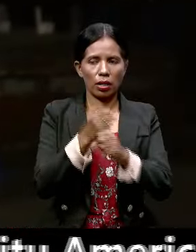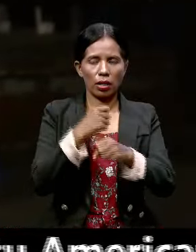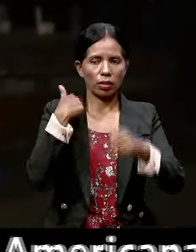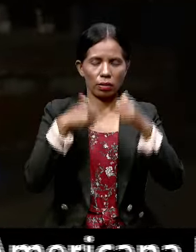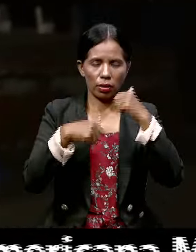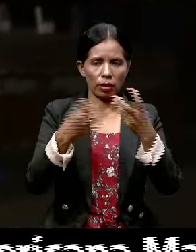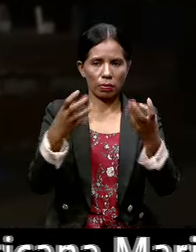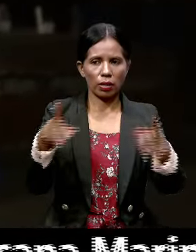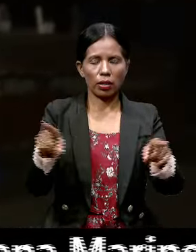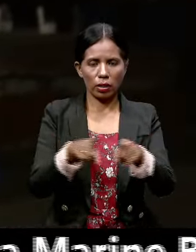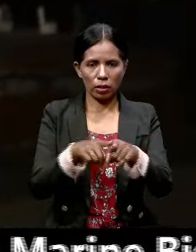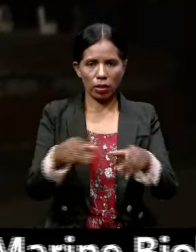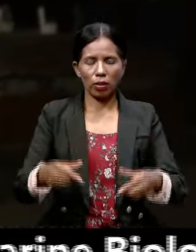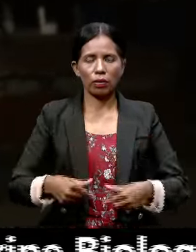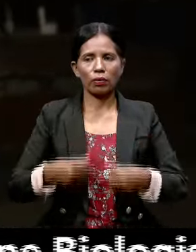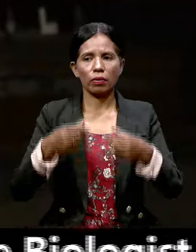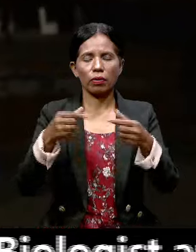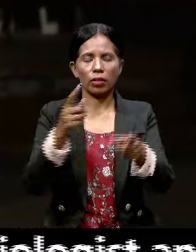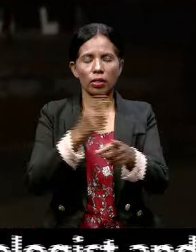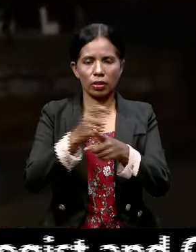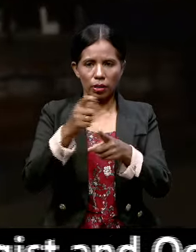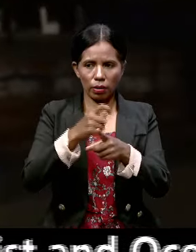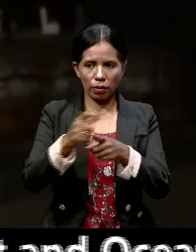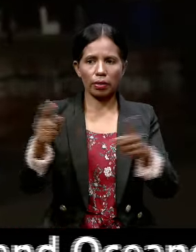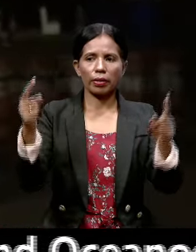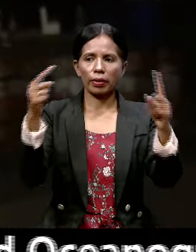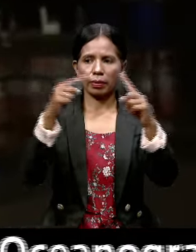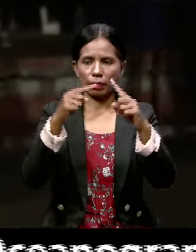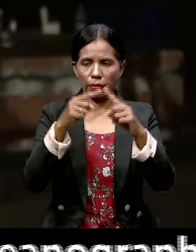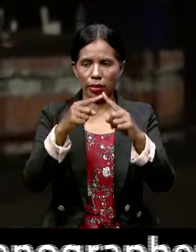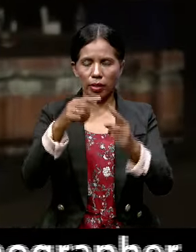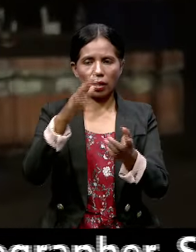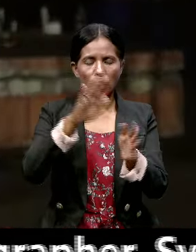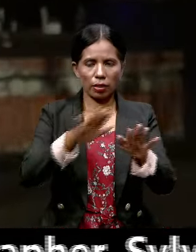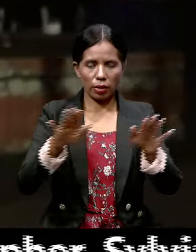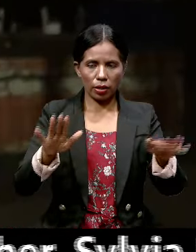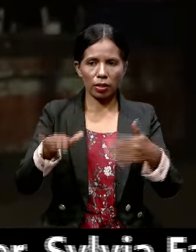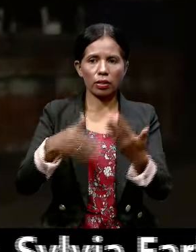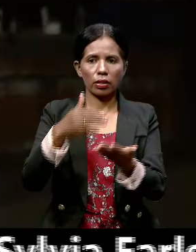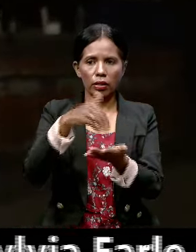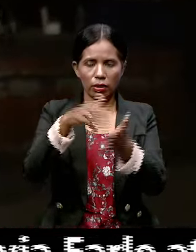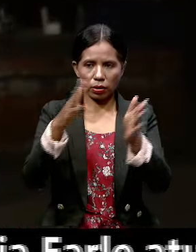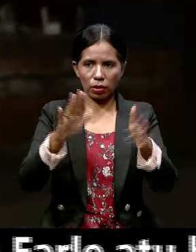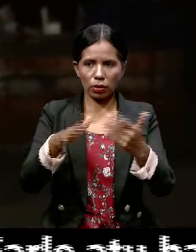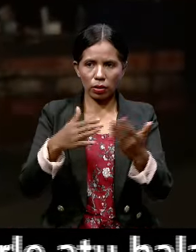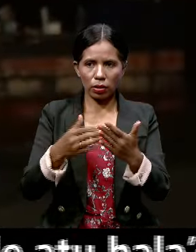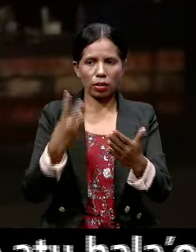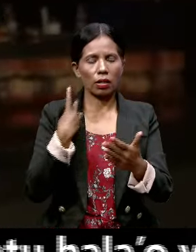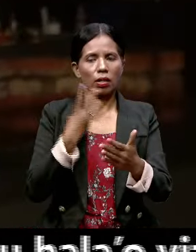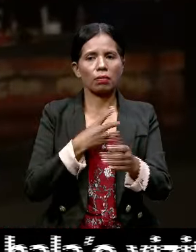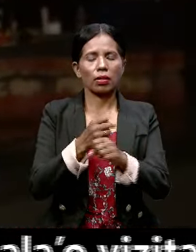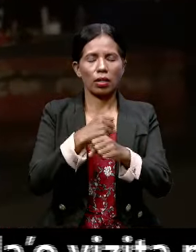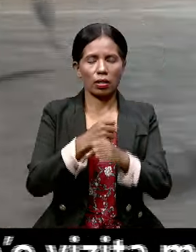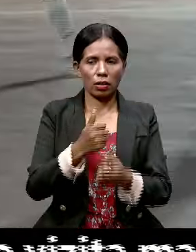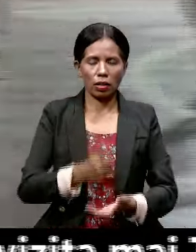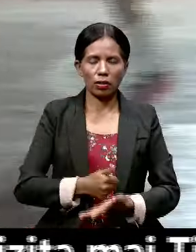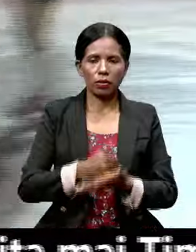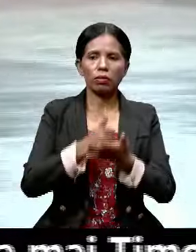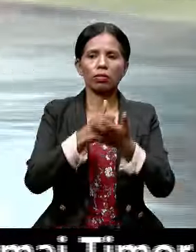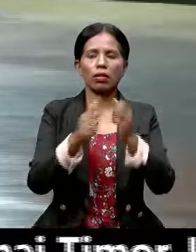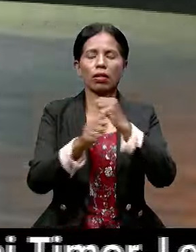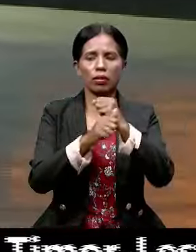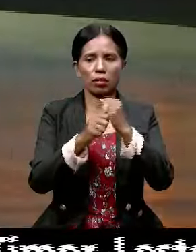makanesang fo trenamentu ba alin sira no alumni sira no daruma mi halau asam karidadi